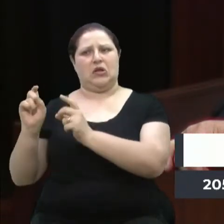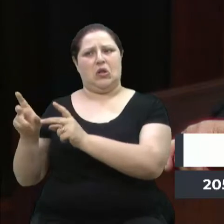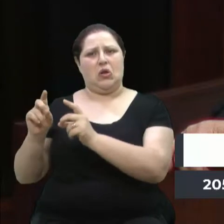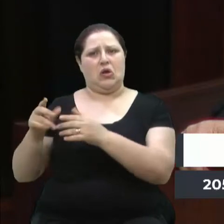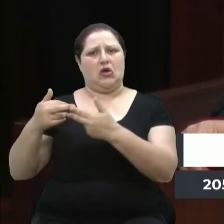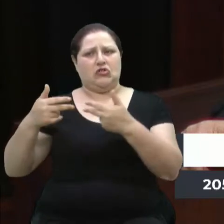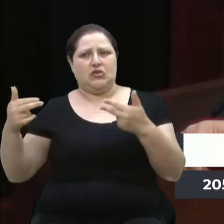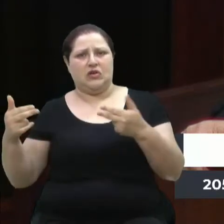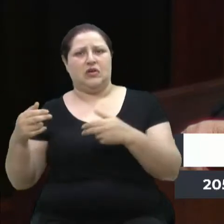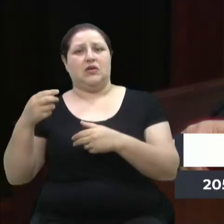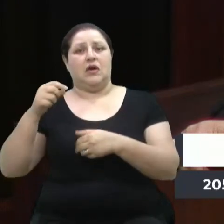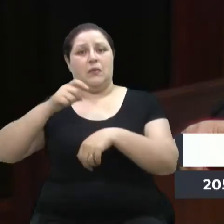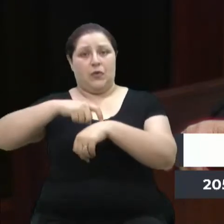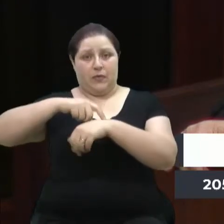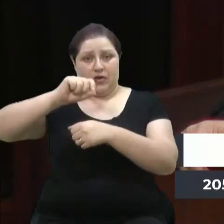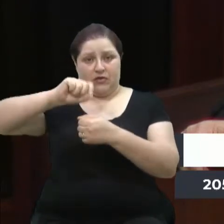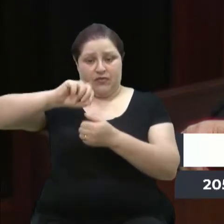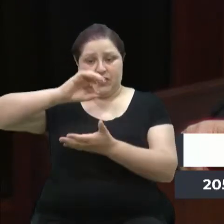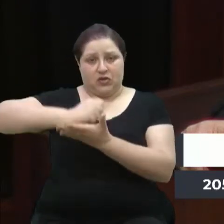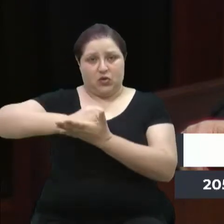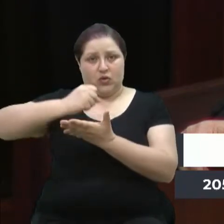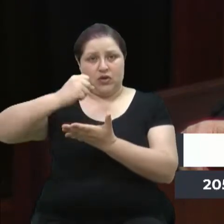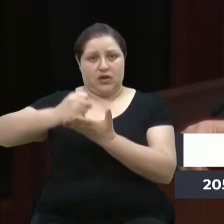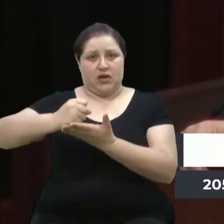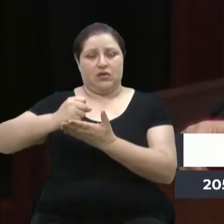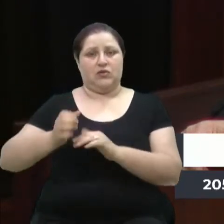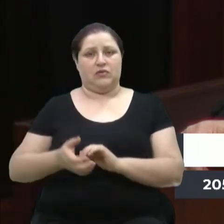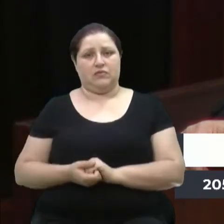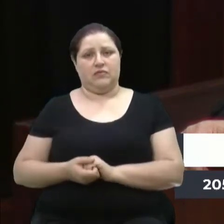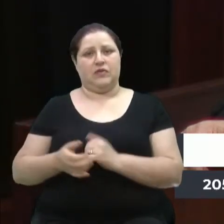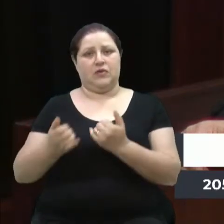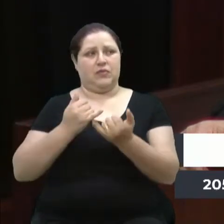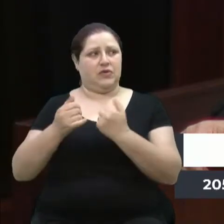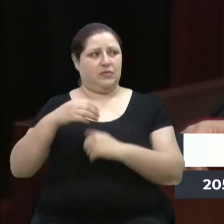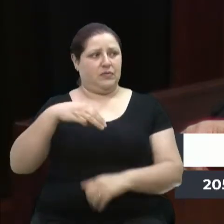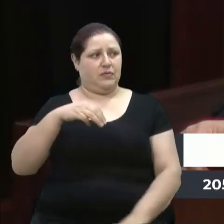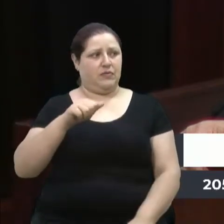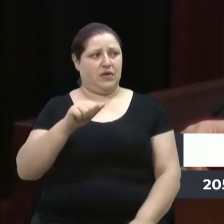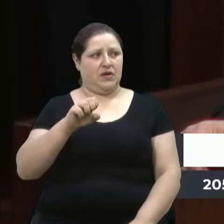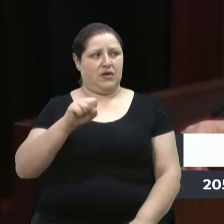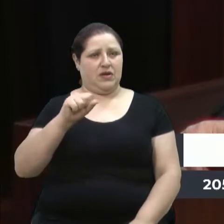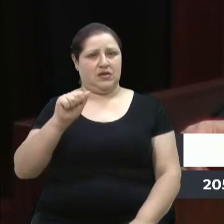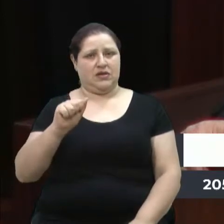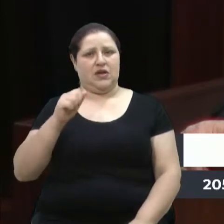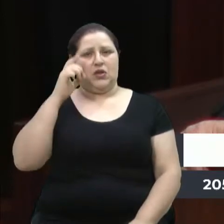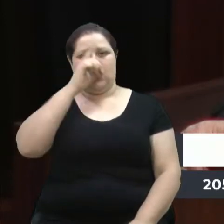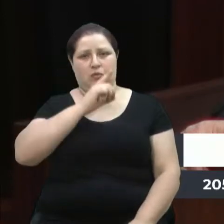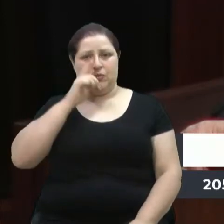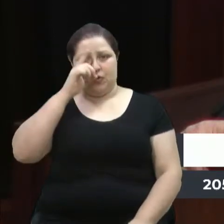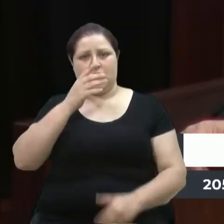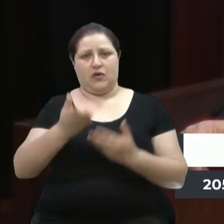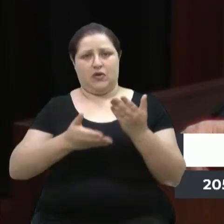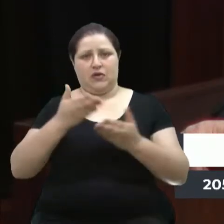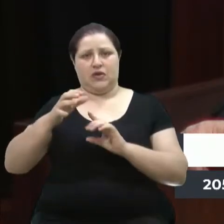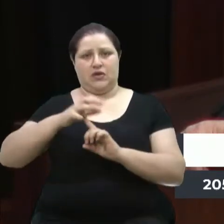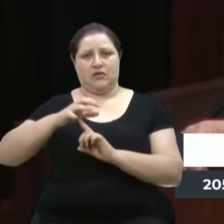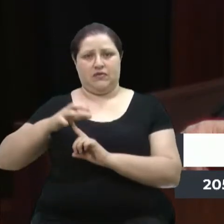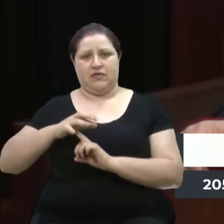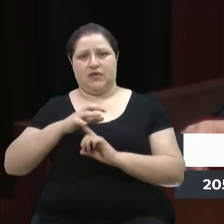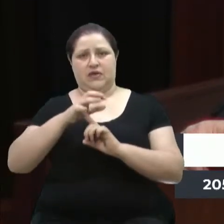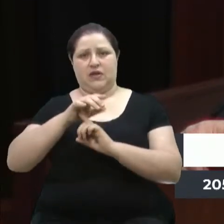e quando faz um contrato e a sua filha da moeda que tá acontecendo nos domingos a feira lá vereador que a Dori no seu